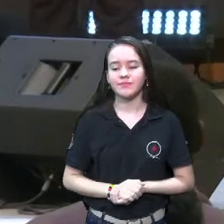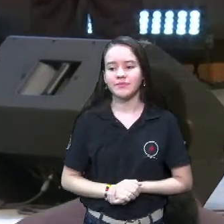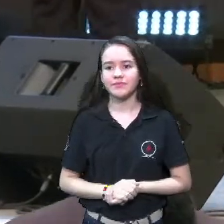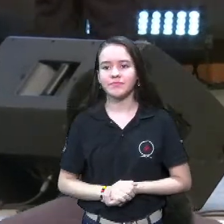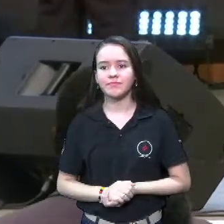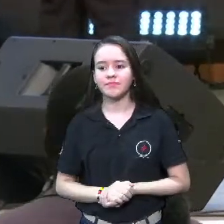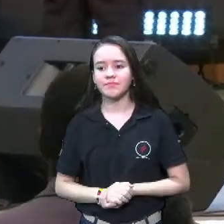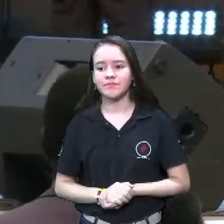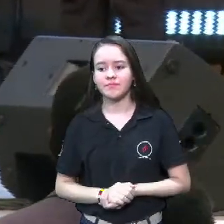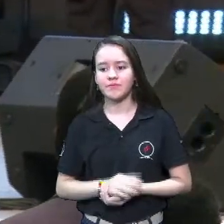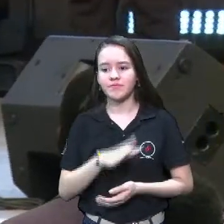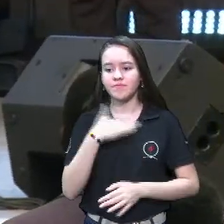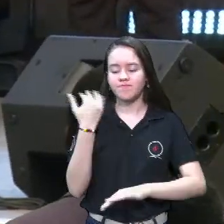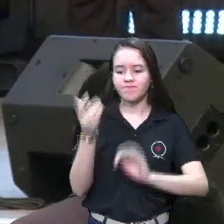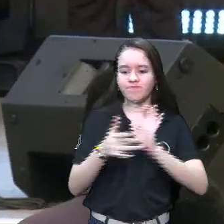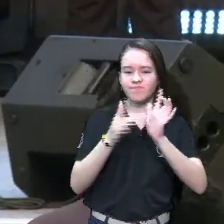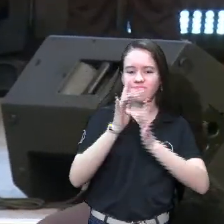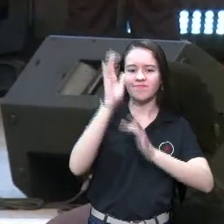Feche seus olhos.